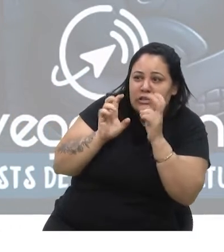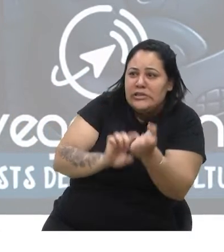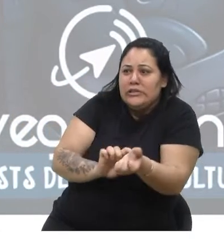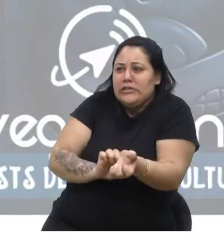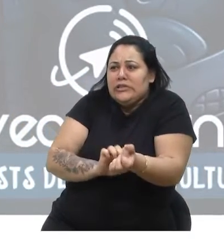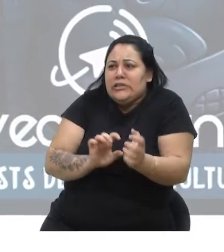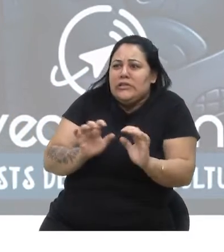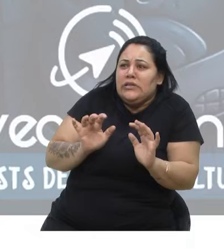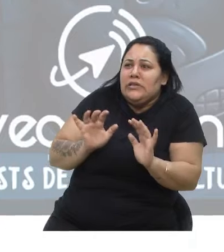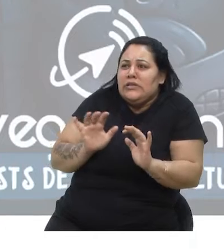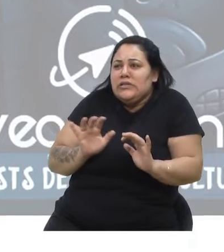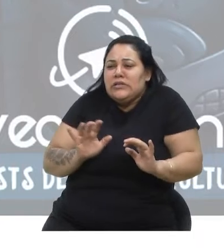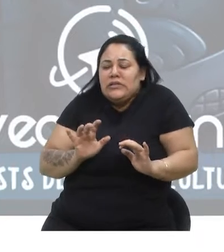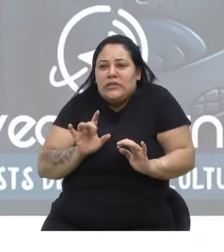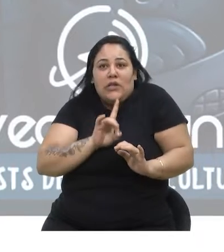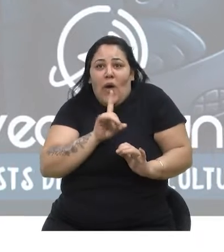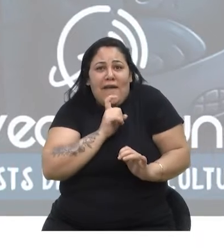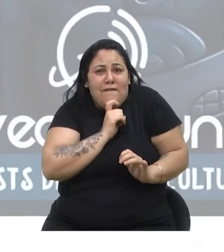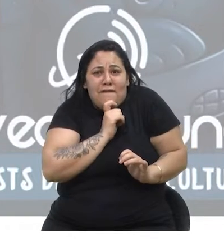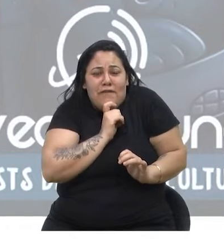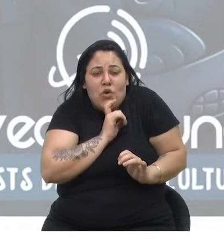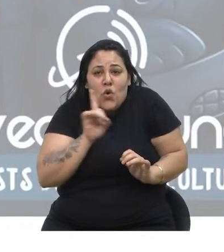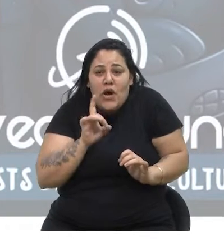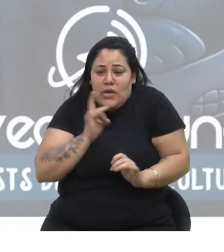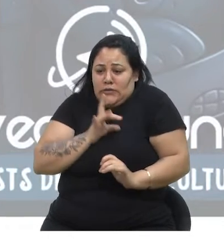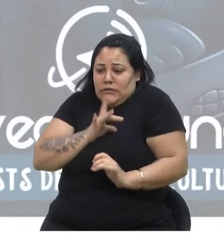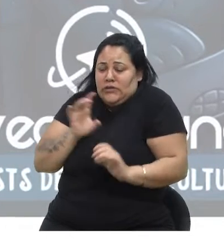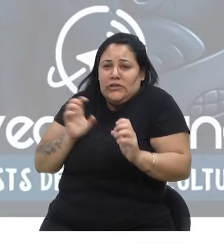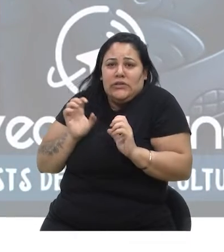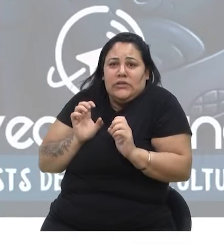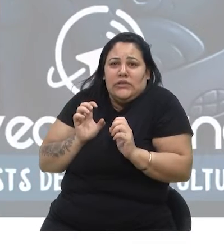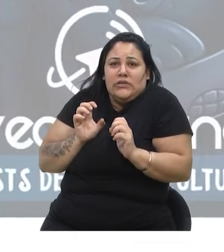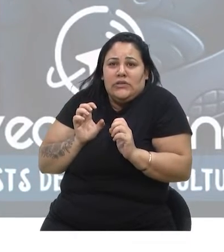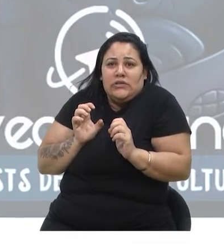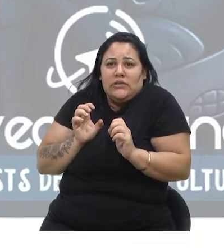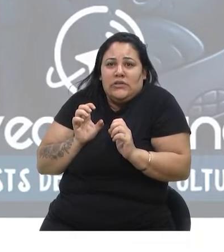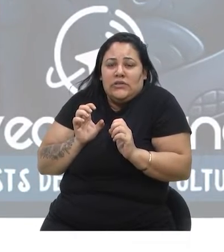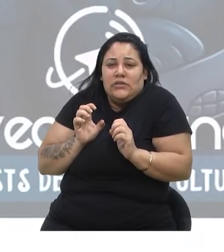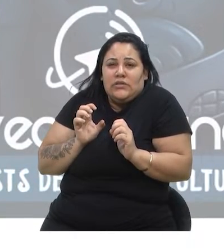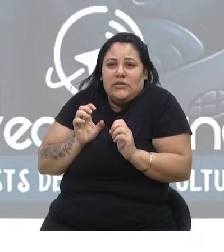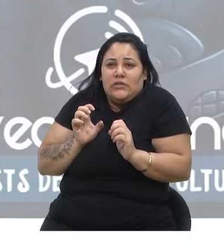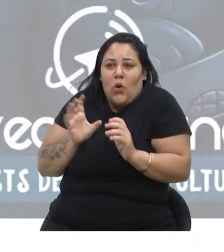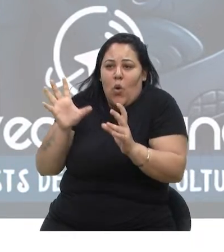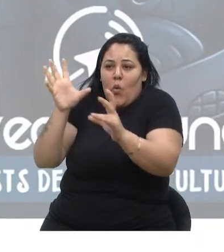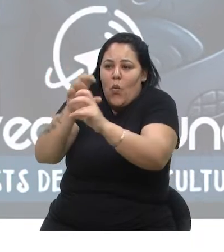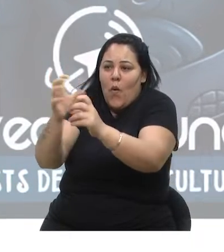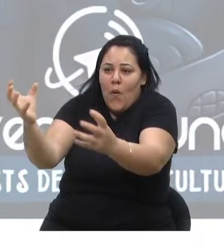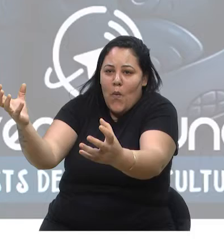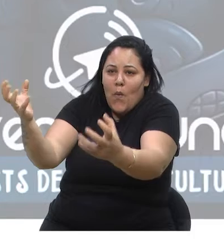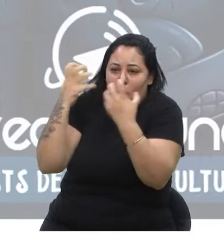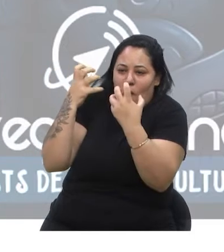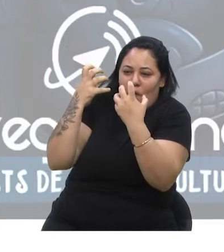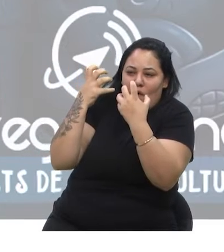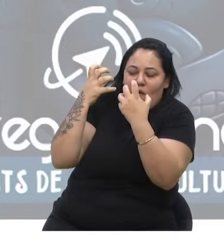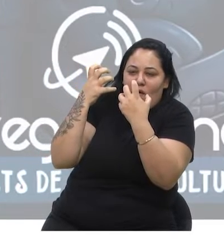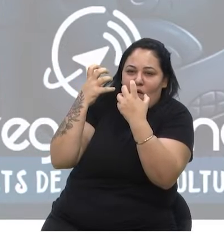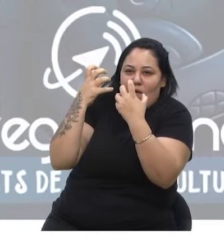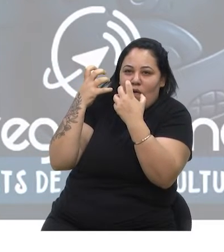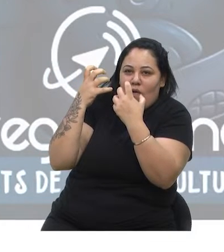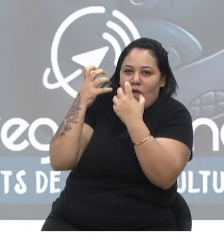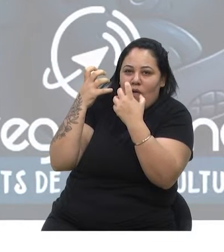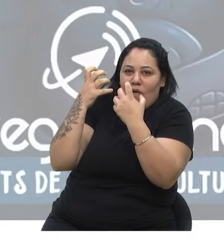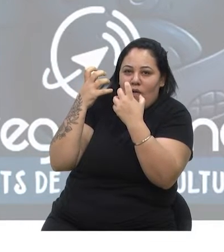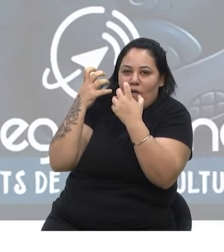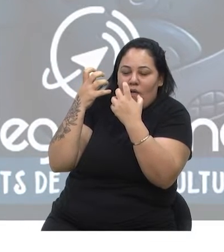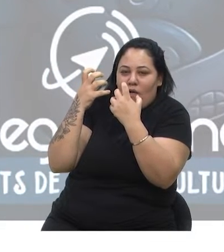Imediatamente, Bianca começou a tremer. Não de frio, mas de medo. Em vez de atacá-la,